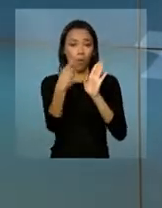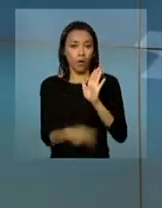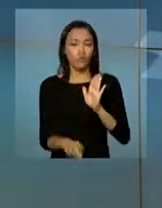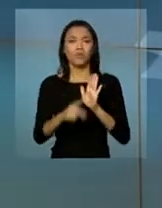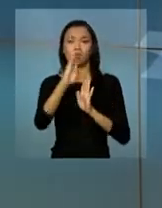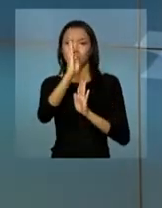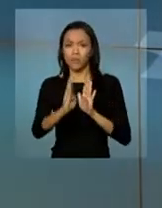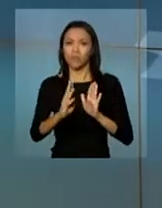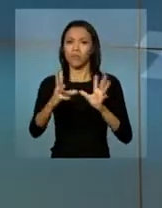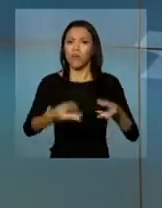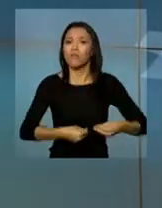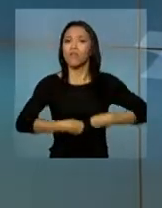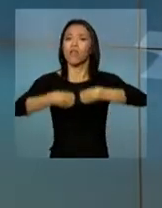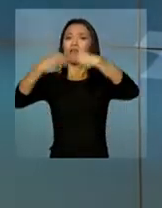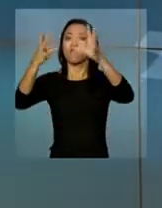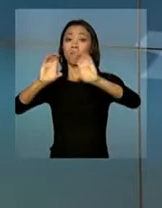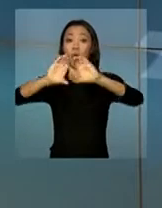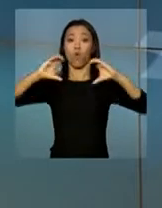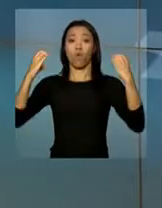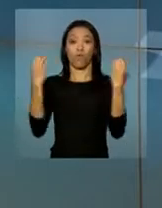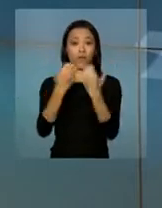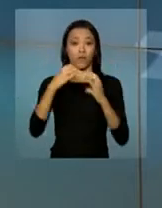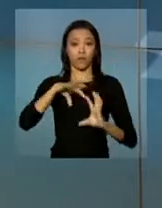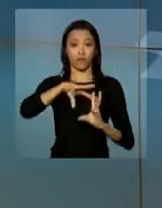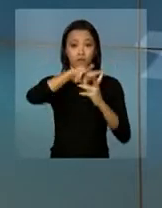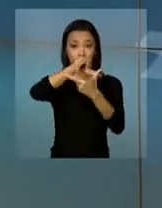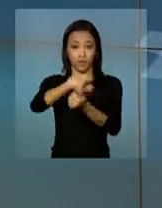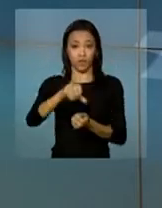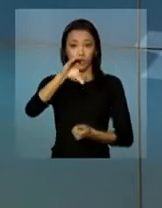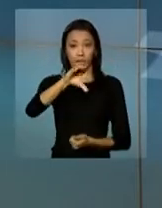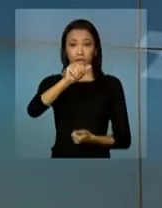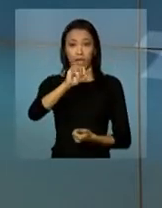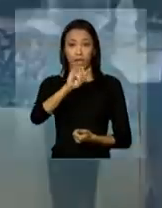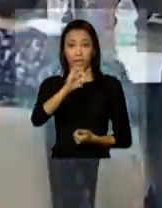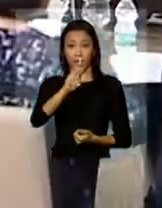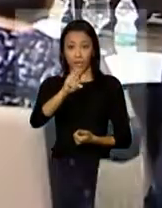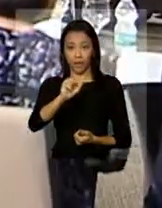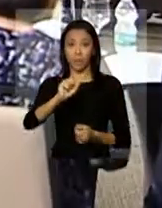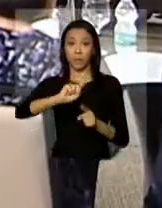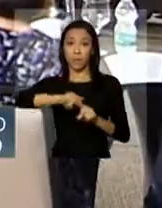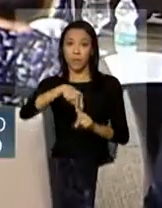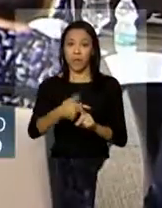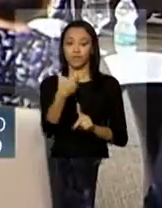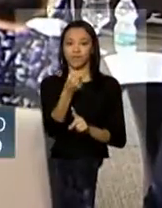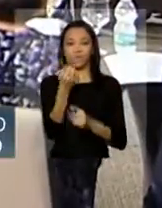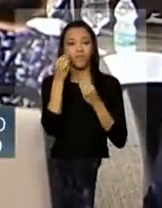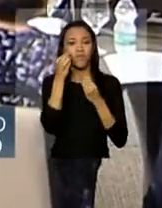para a Conferência Internacional Cairo Mais 20. Acompanhe.